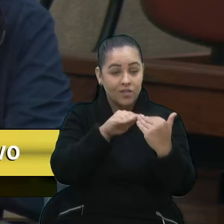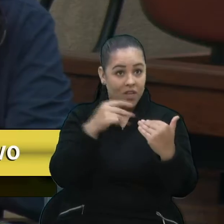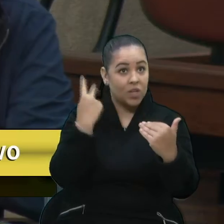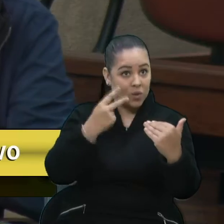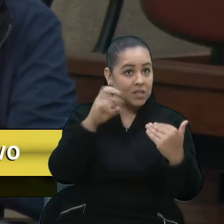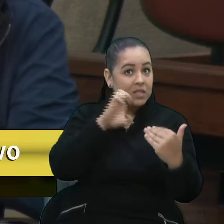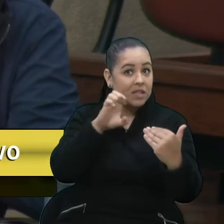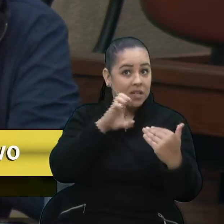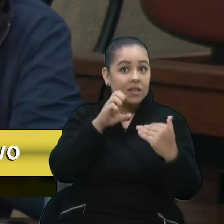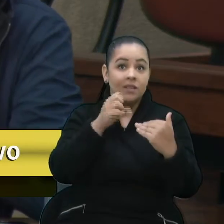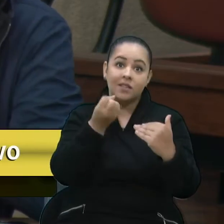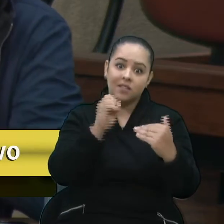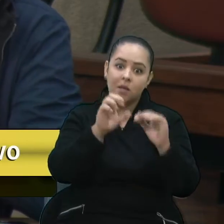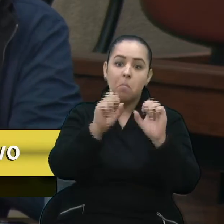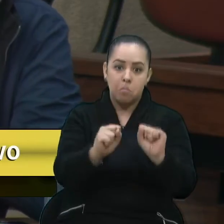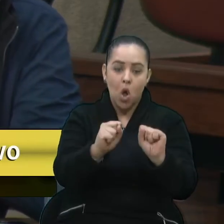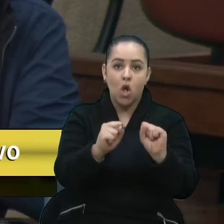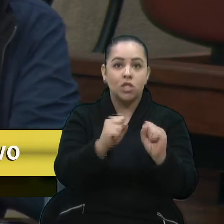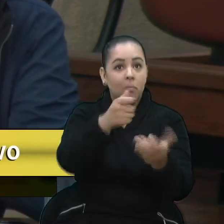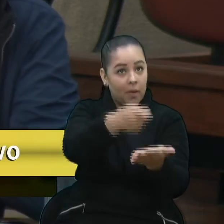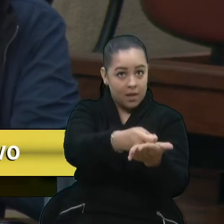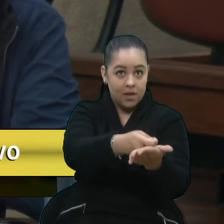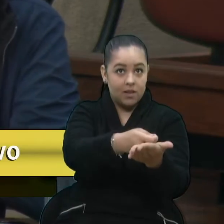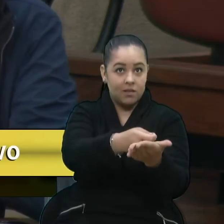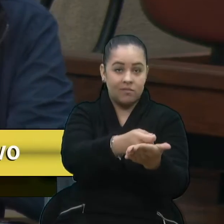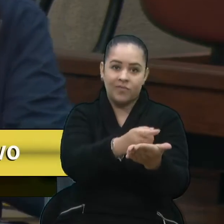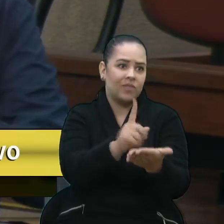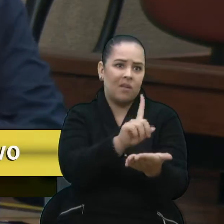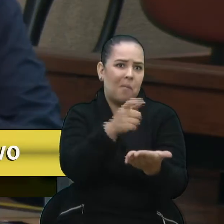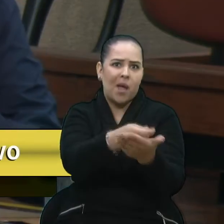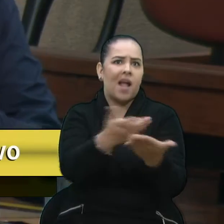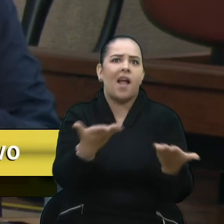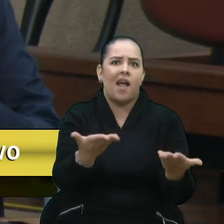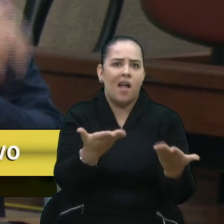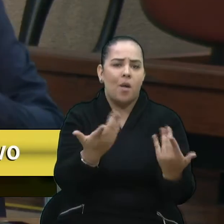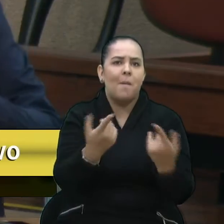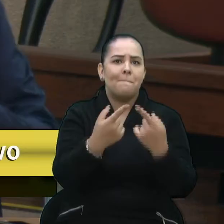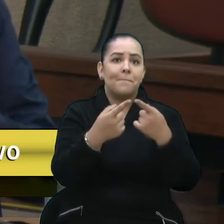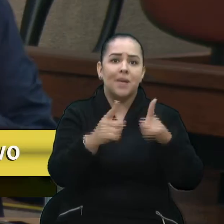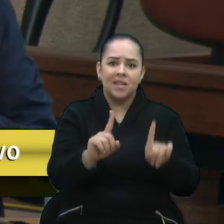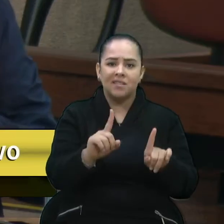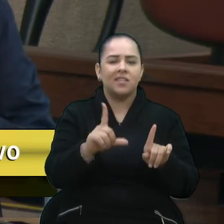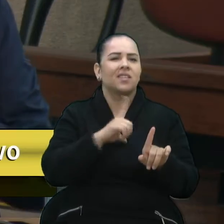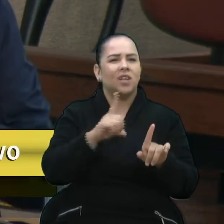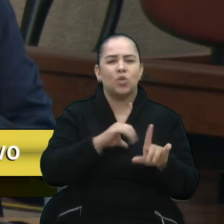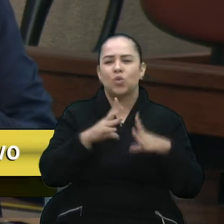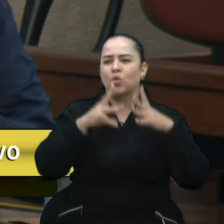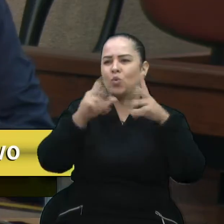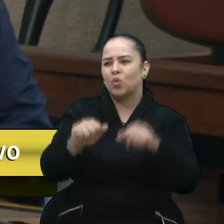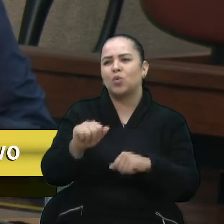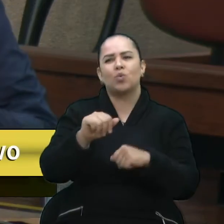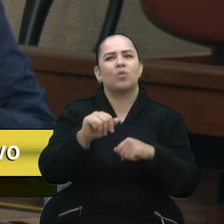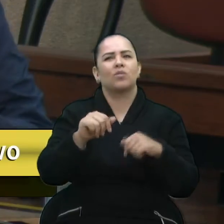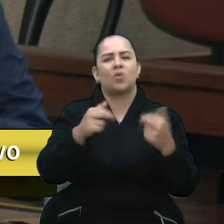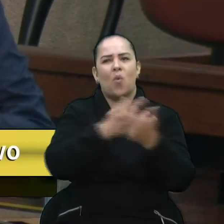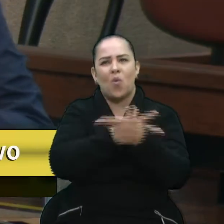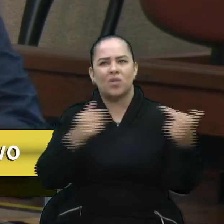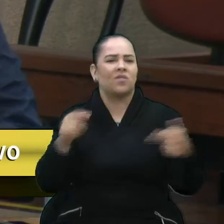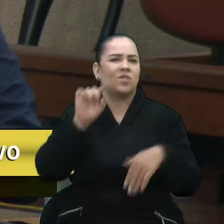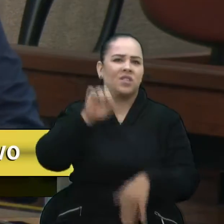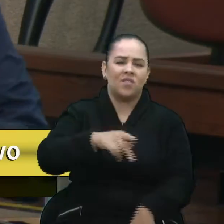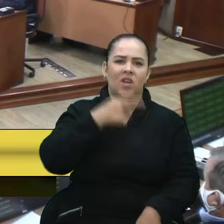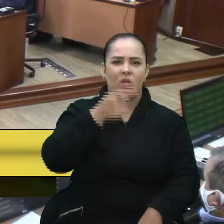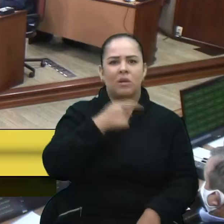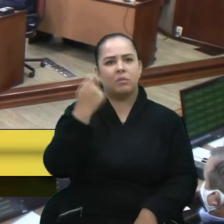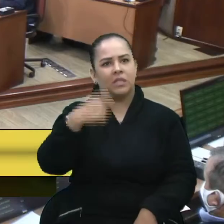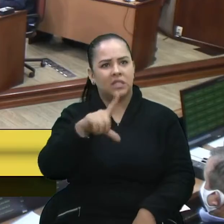pago. Eu acho que o Tarso não ia se queimar não pagando. Mas daí, depois de todo esse discurso que o senhor fez e tal, que tem que ganhar, tem que ter